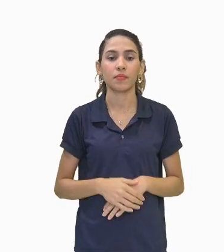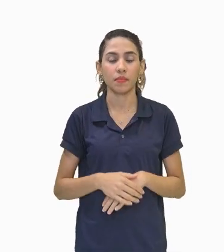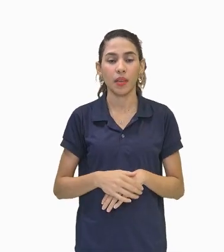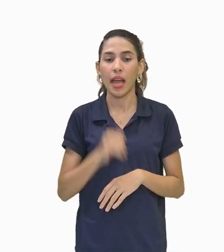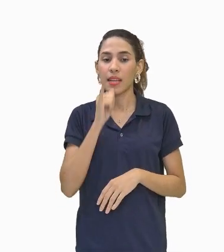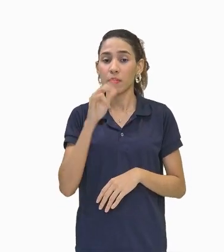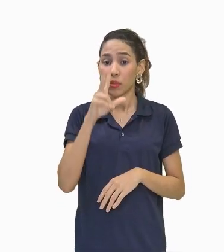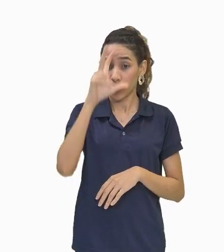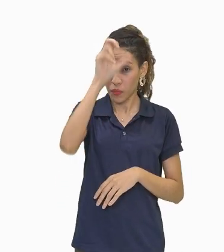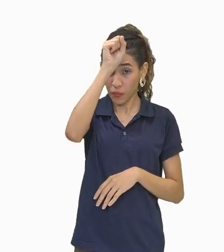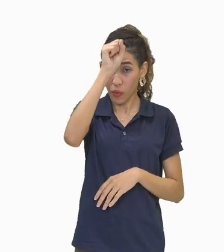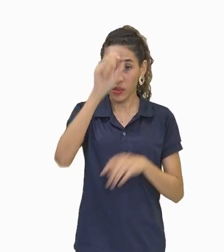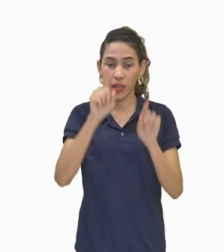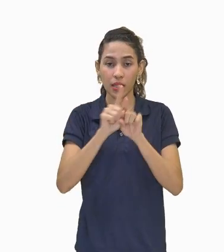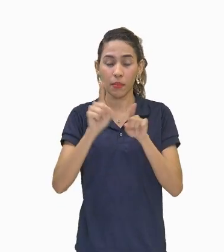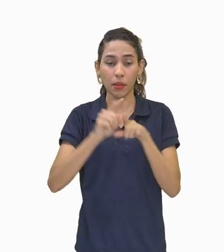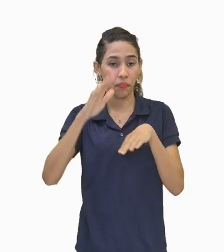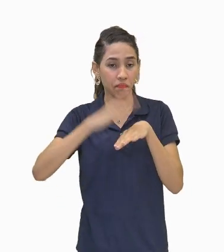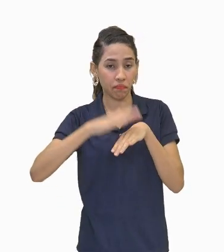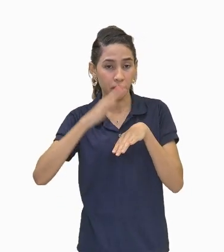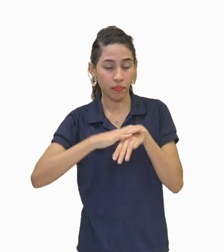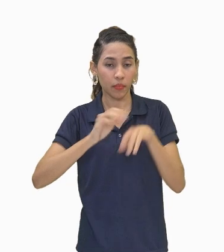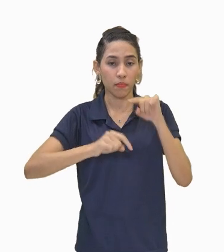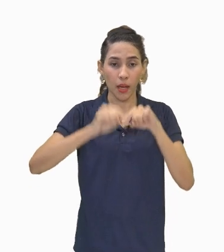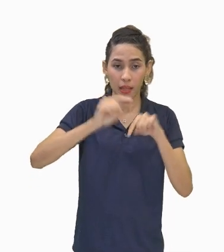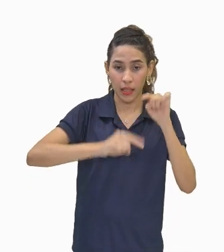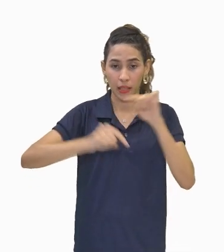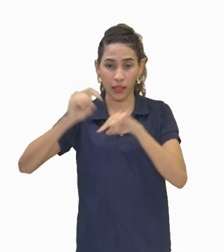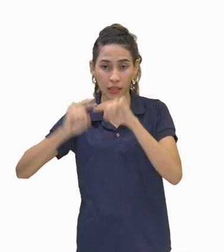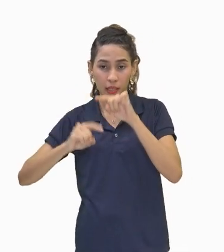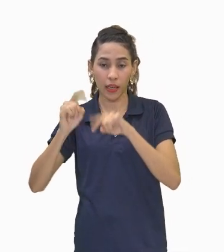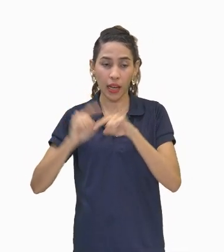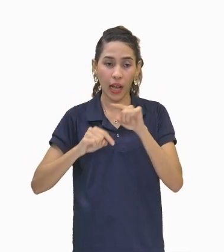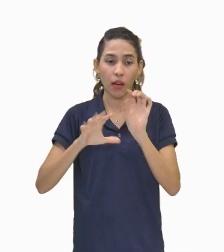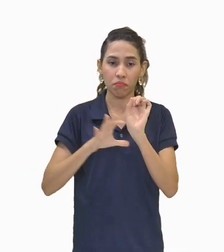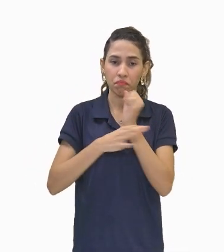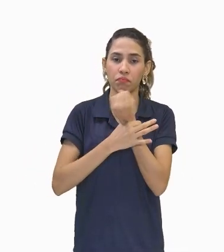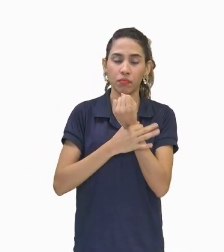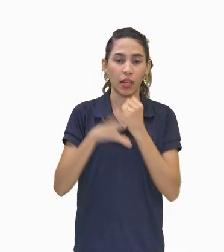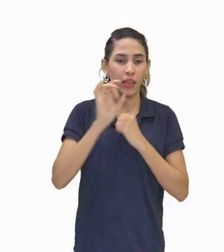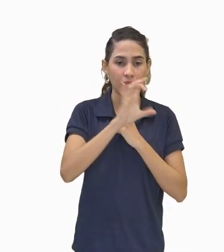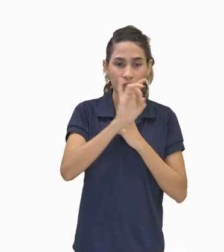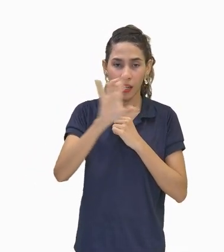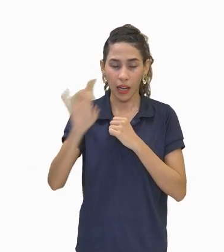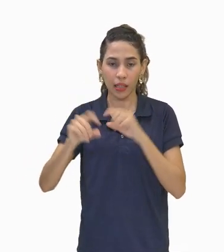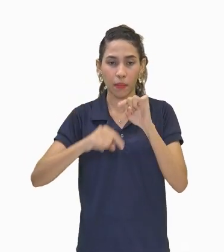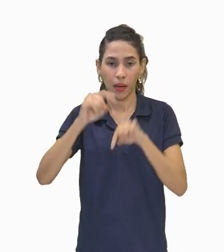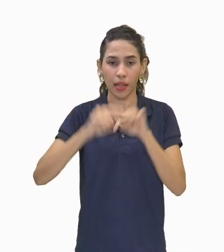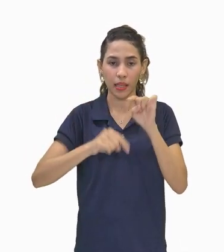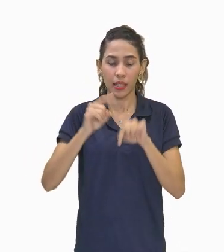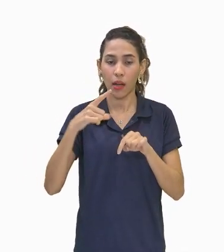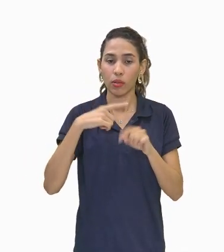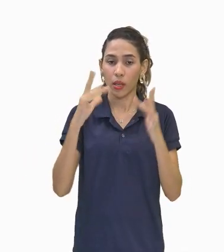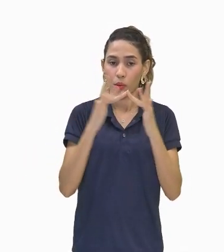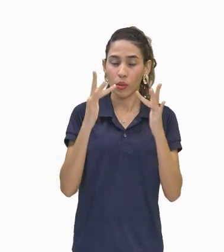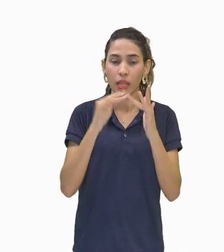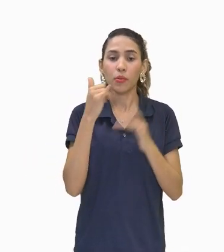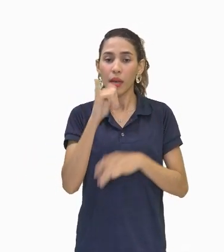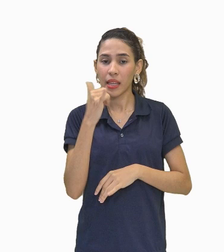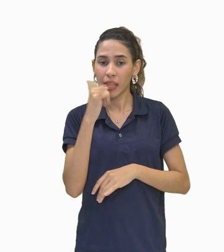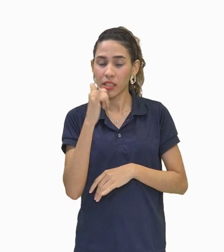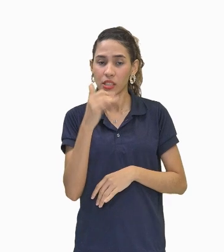cada dispositivo receba energia adequada, sem sobrecarregar outros componentes